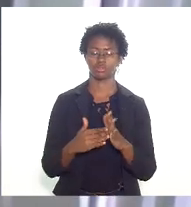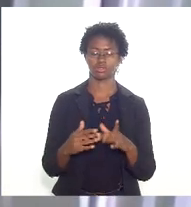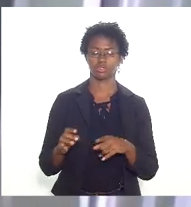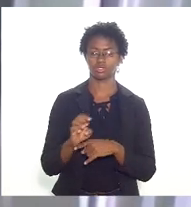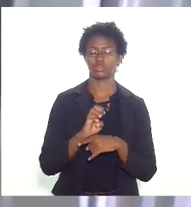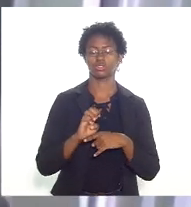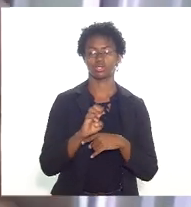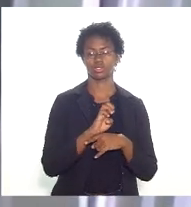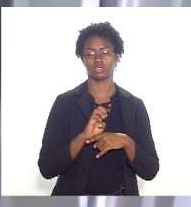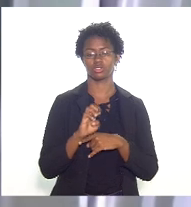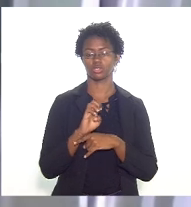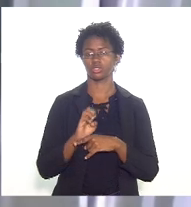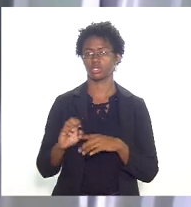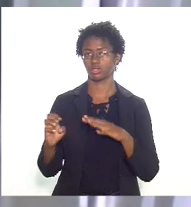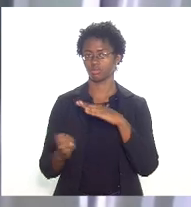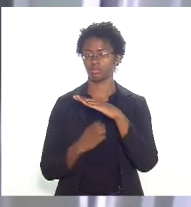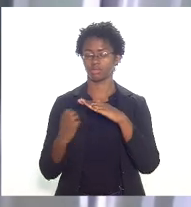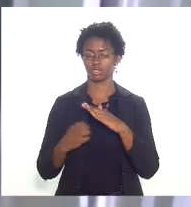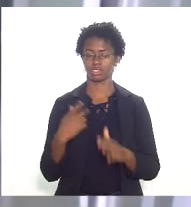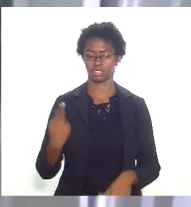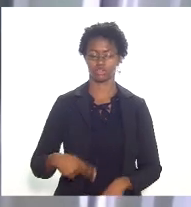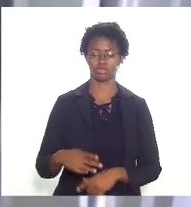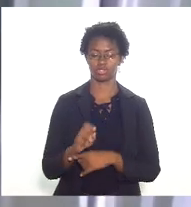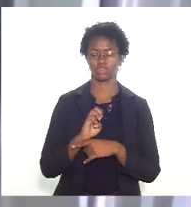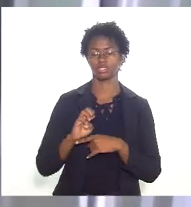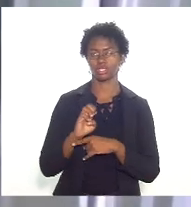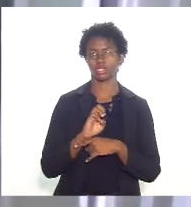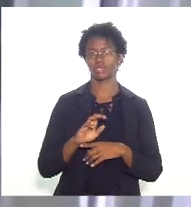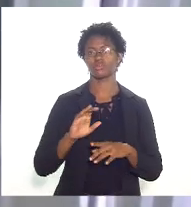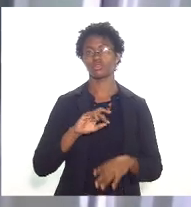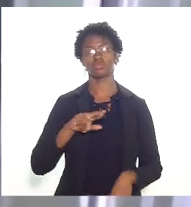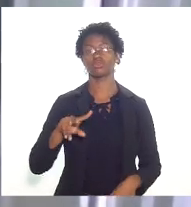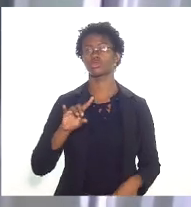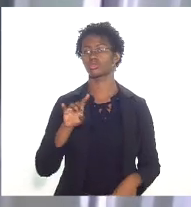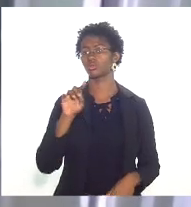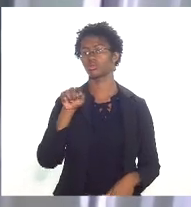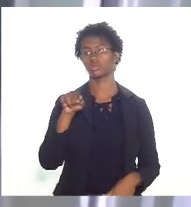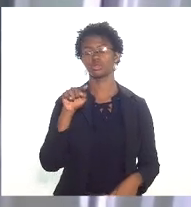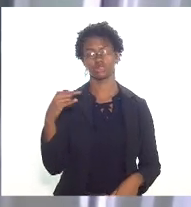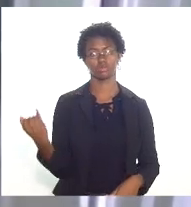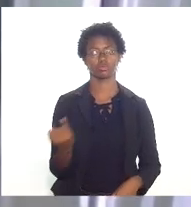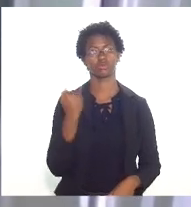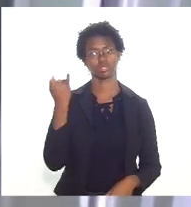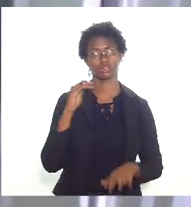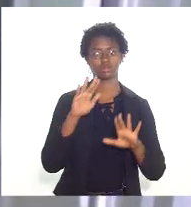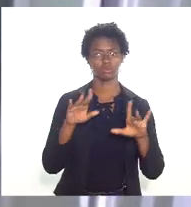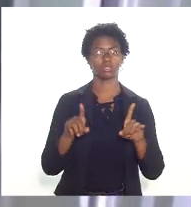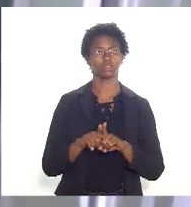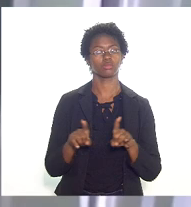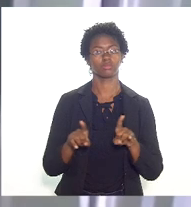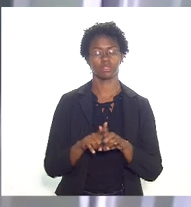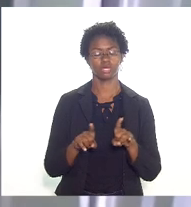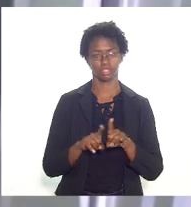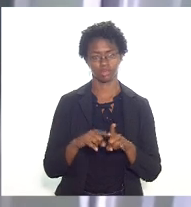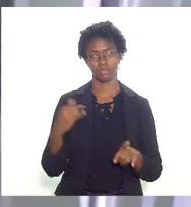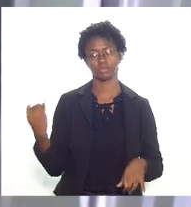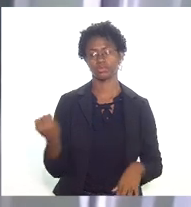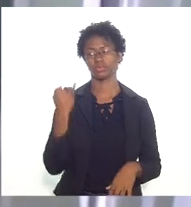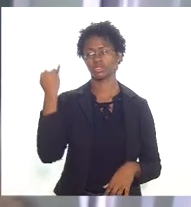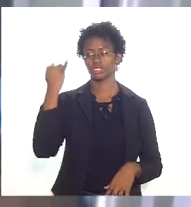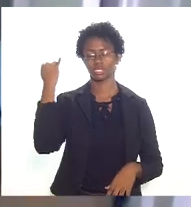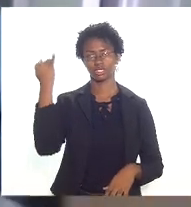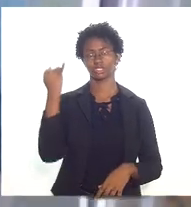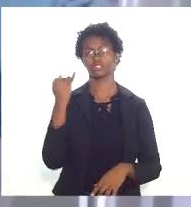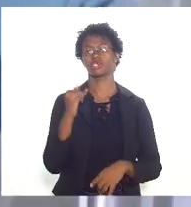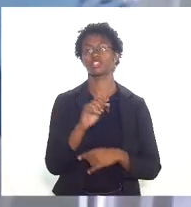aí não apenas por isso que ela é importante mas sobretudo pelo papel o que o estado